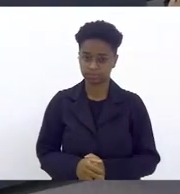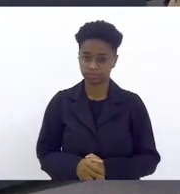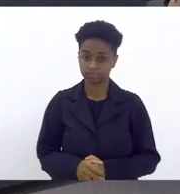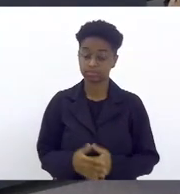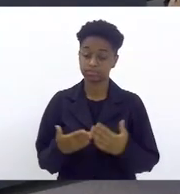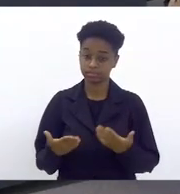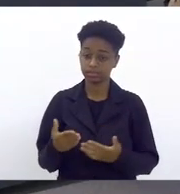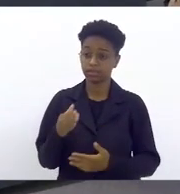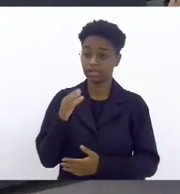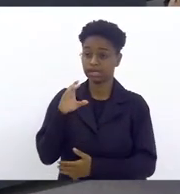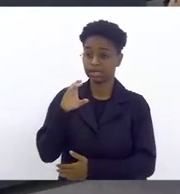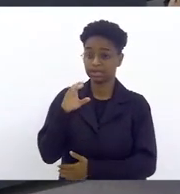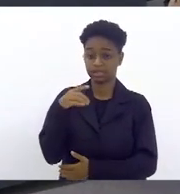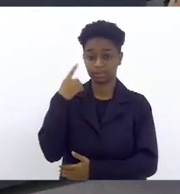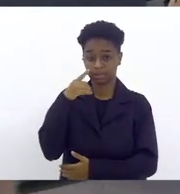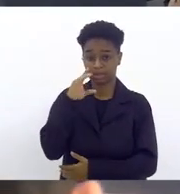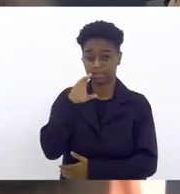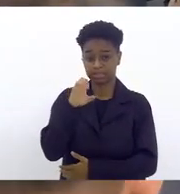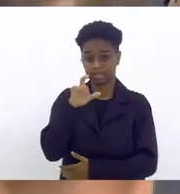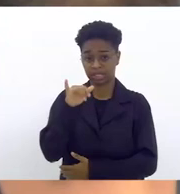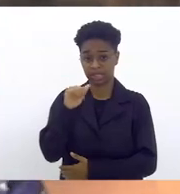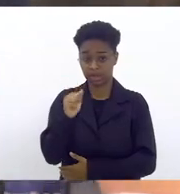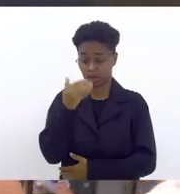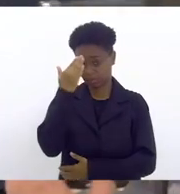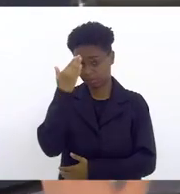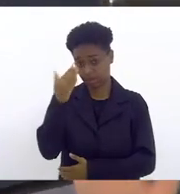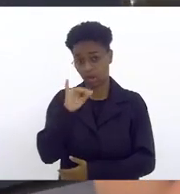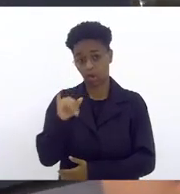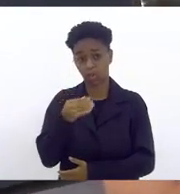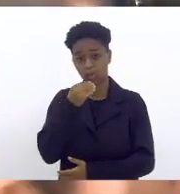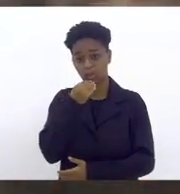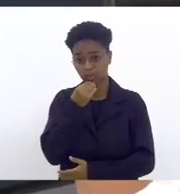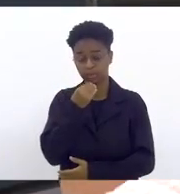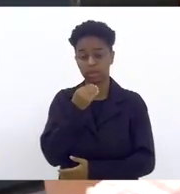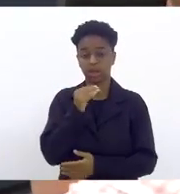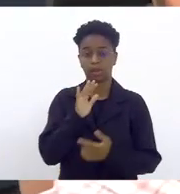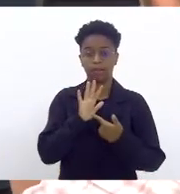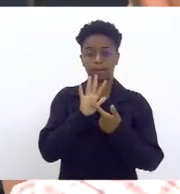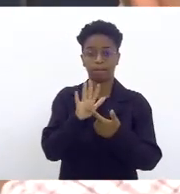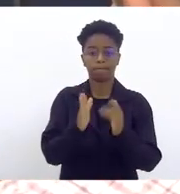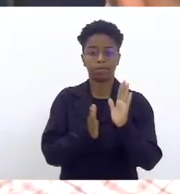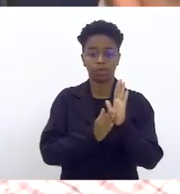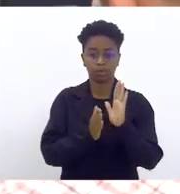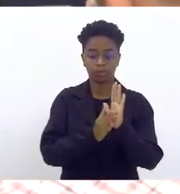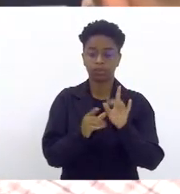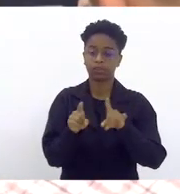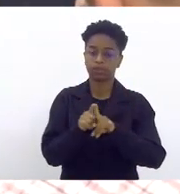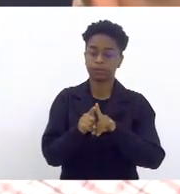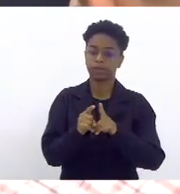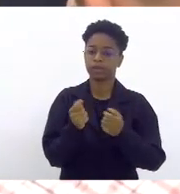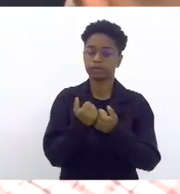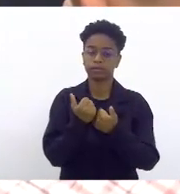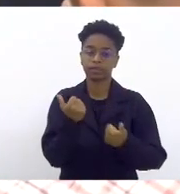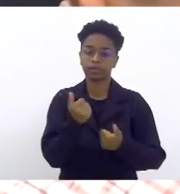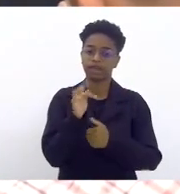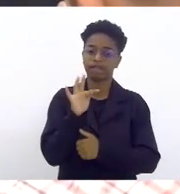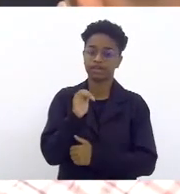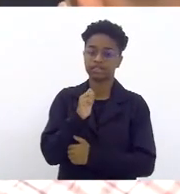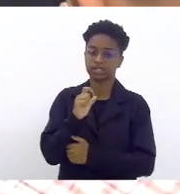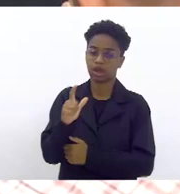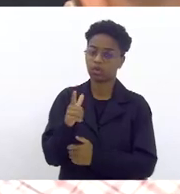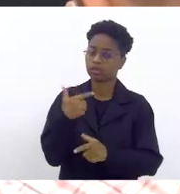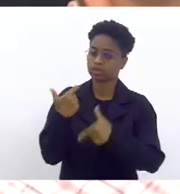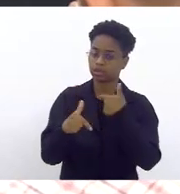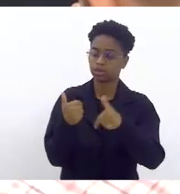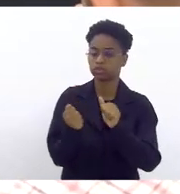obrigado pela pela oportunidade levamos essa proposta sensoria fiscal Tem trabalhado muito junto com todos